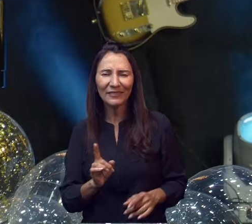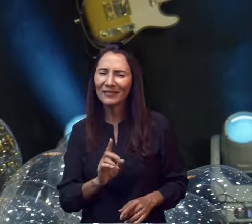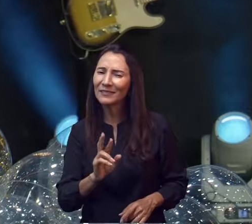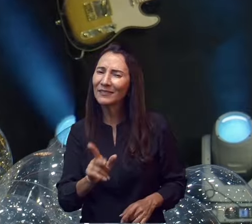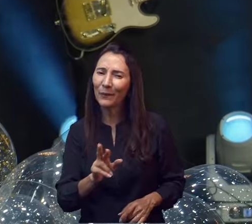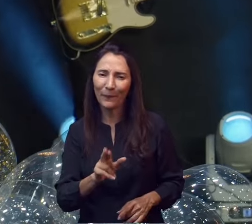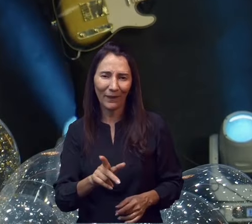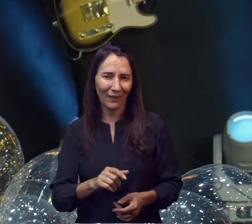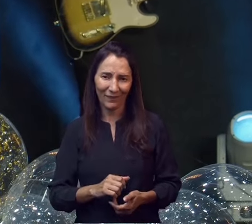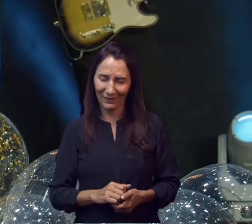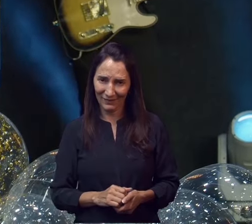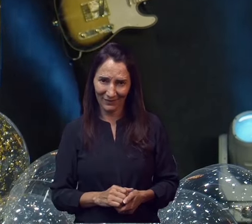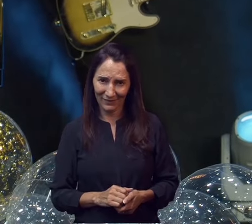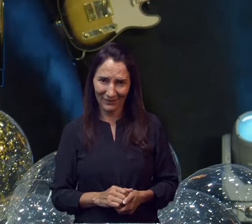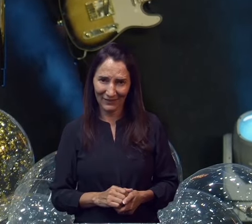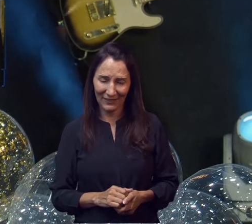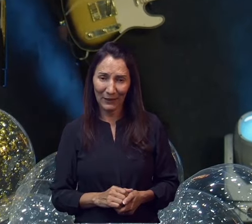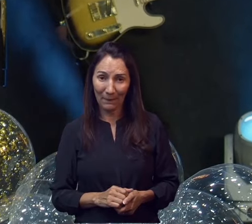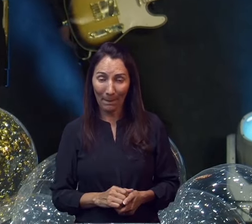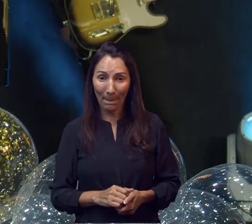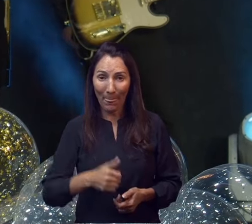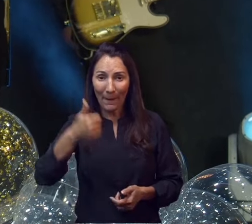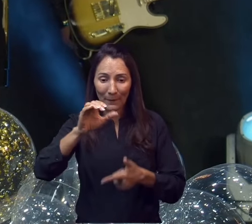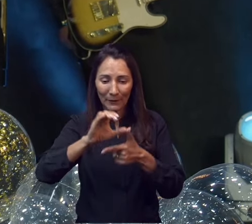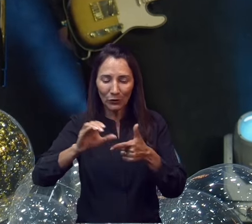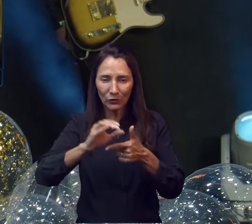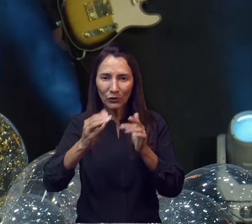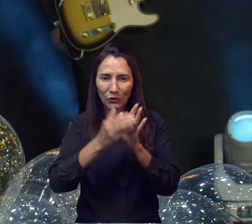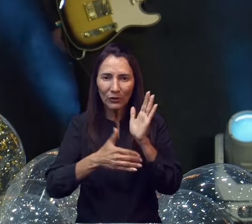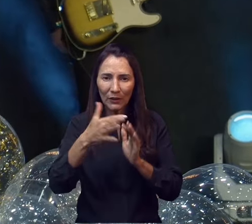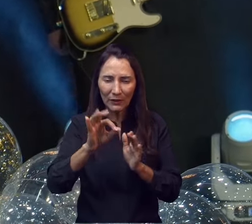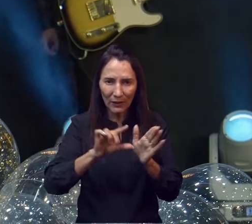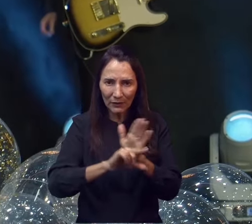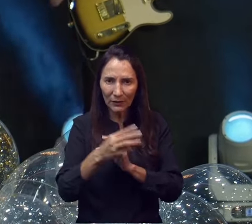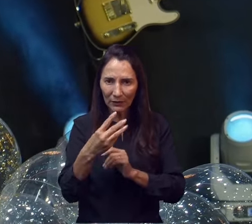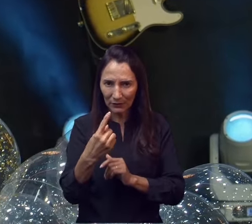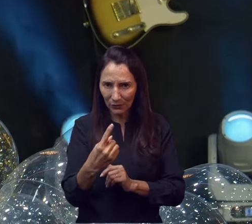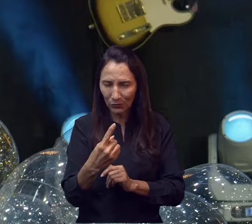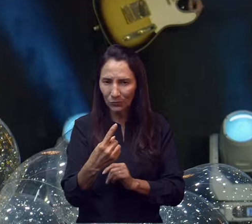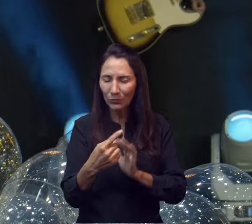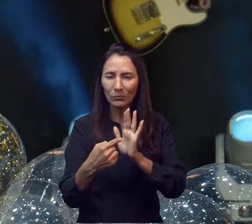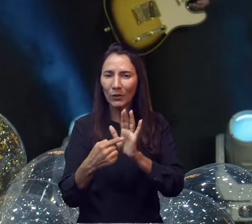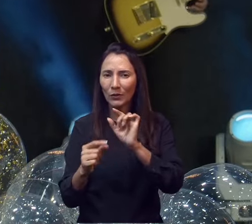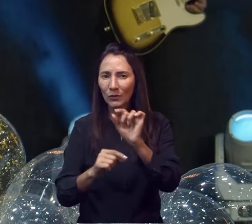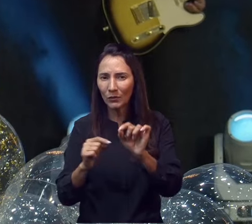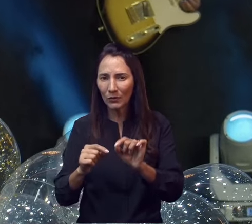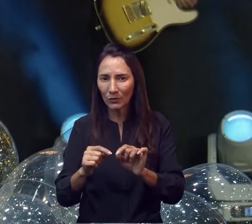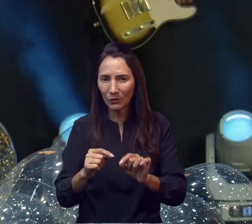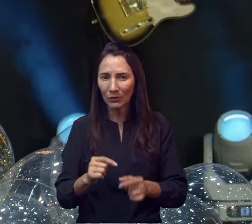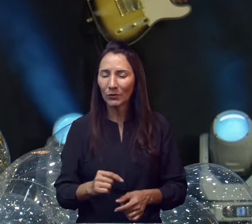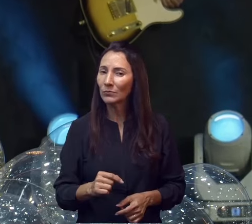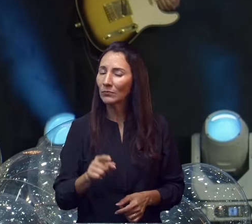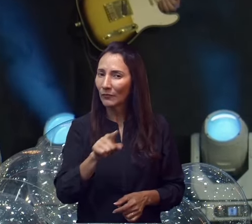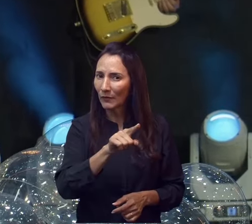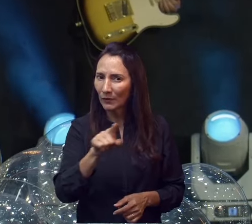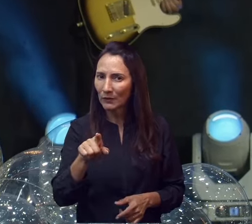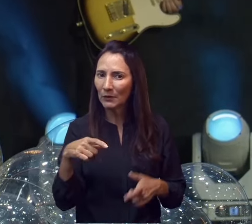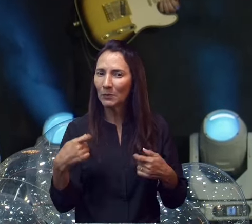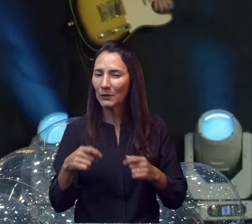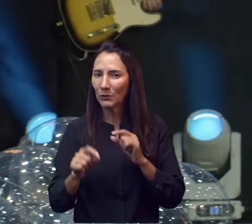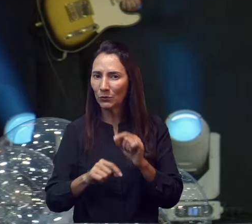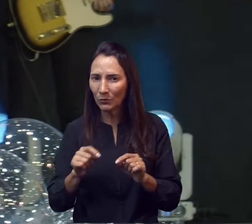a Bíblia é tão séria nesse negócio que primeira Coríntios 10 31 diz que arcou mais quer bebais quer façais outra qualquer coisa